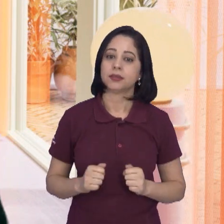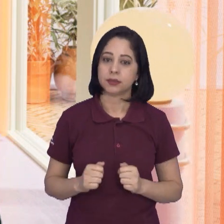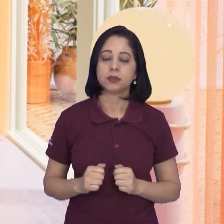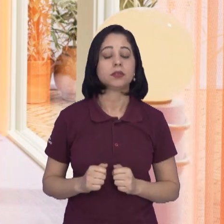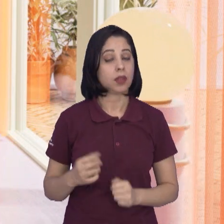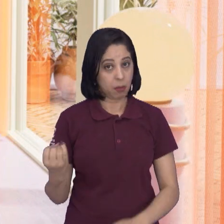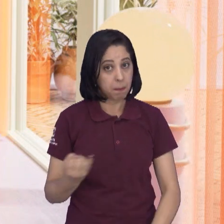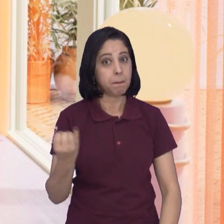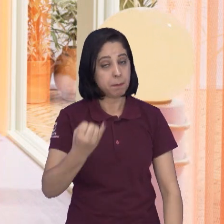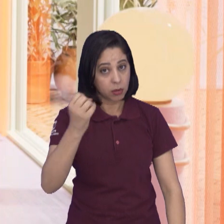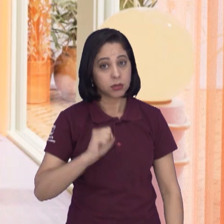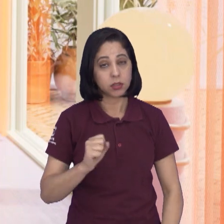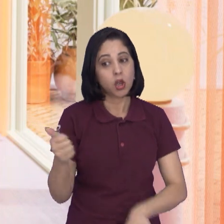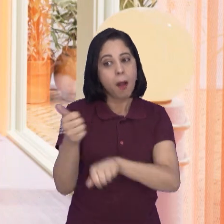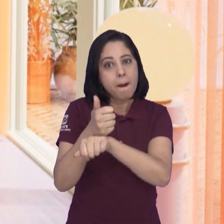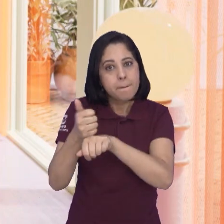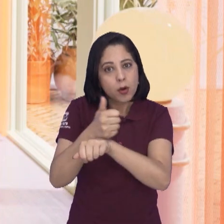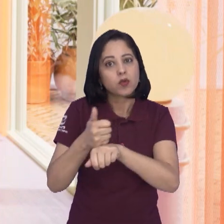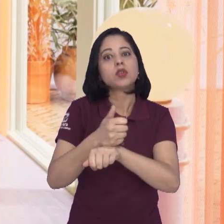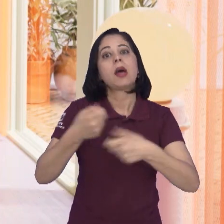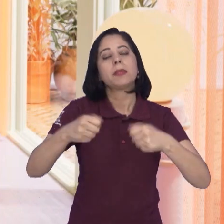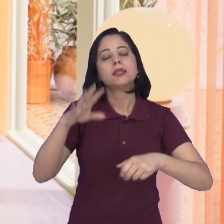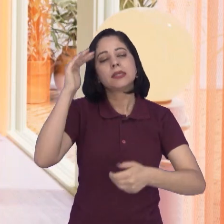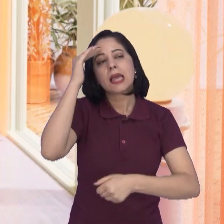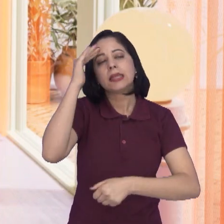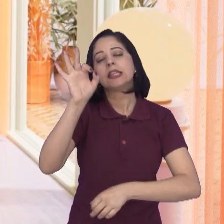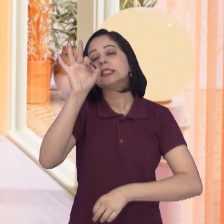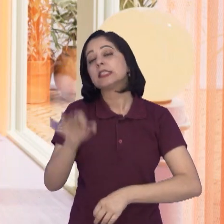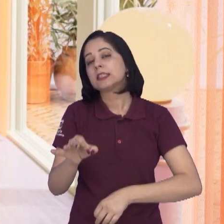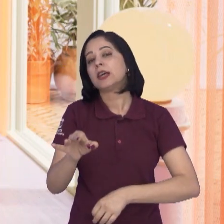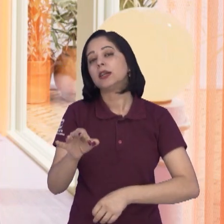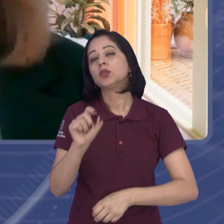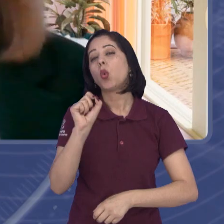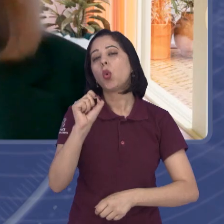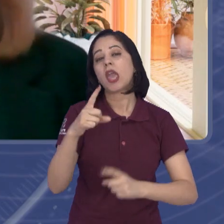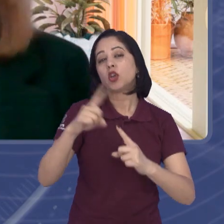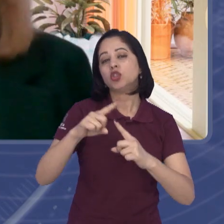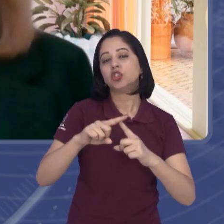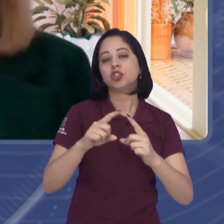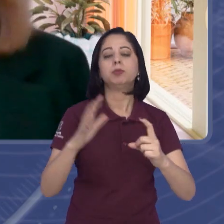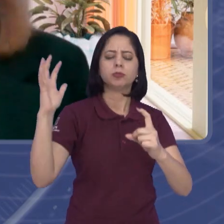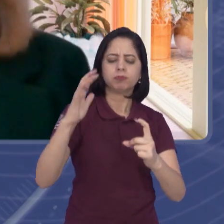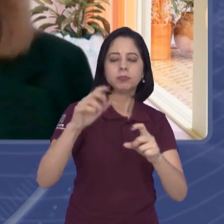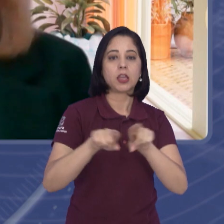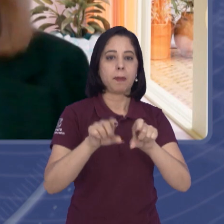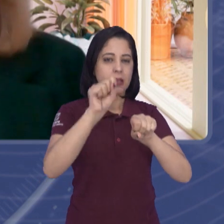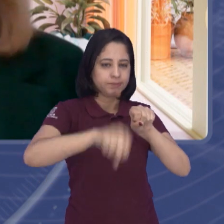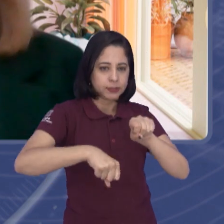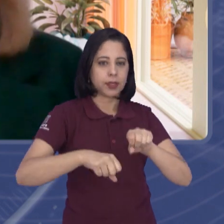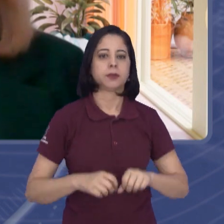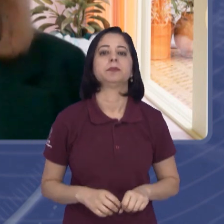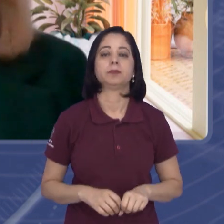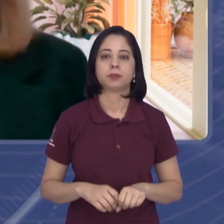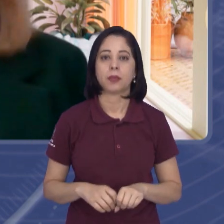muito importante que os profissionais, que as pessoas saibam o que caracteriza o assédio moral e o assédio sexual. Sim, por isso a informação é